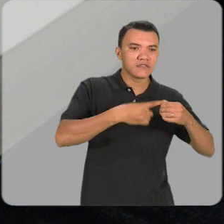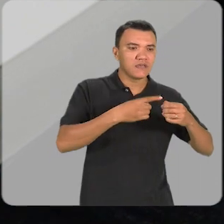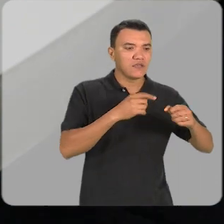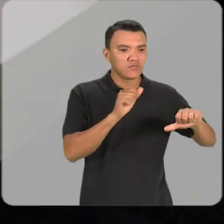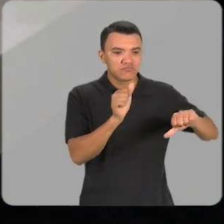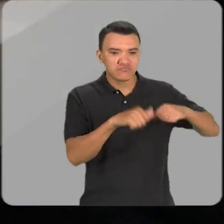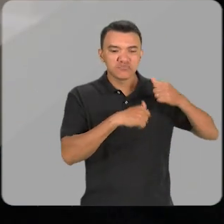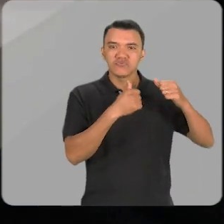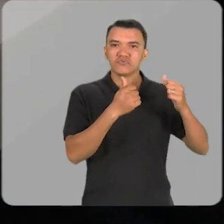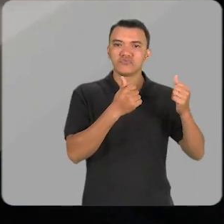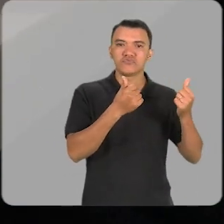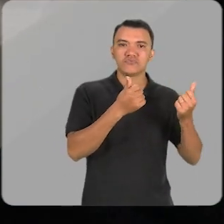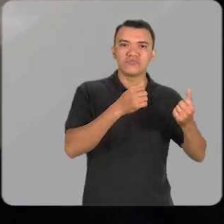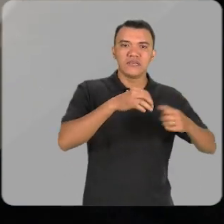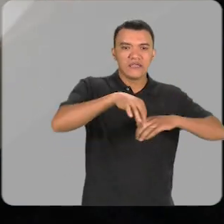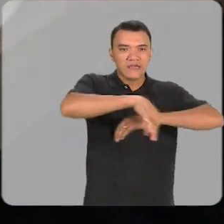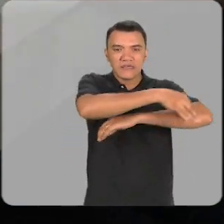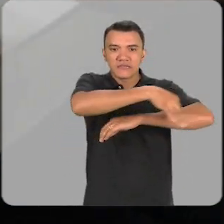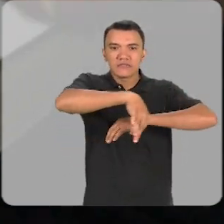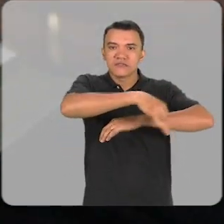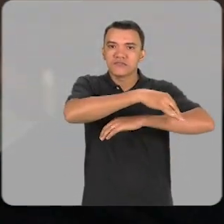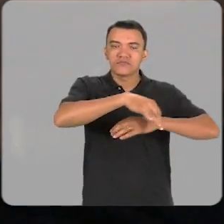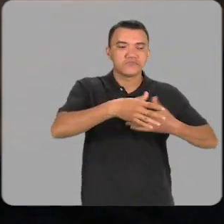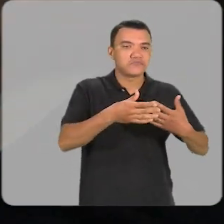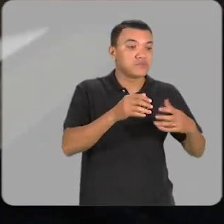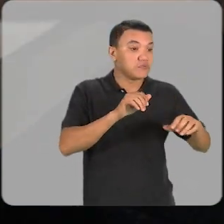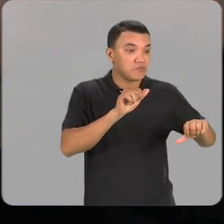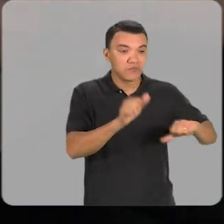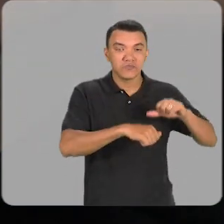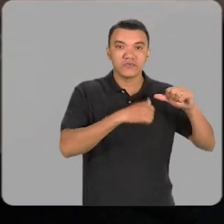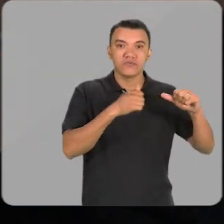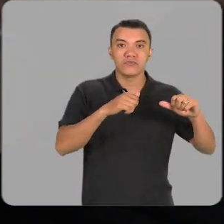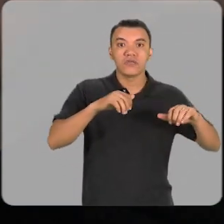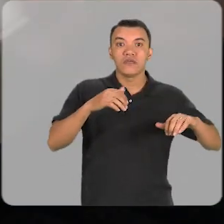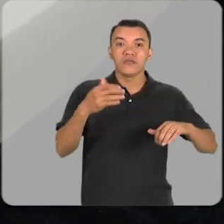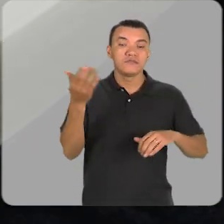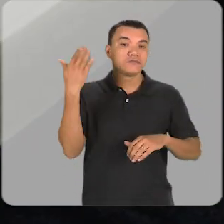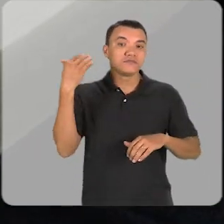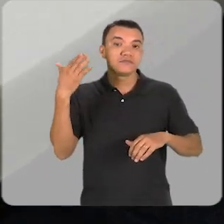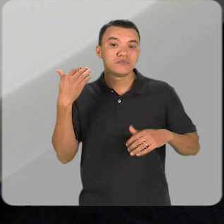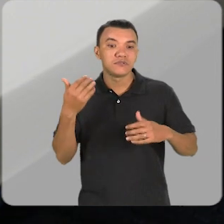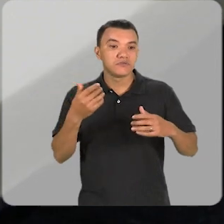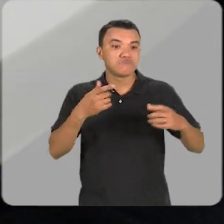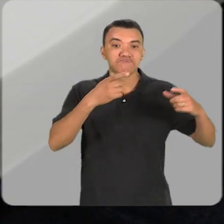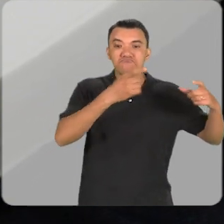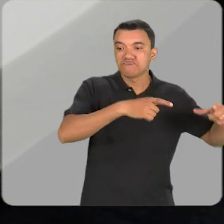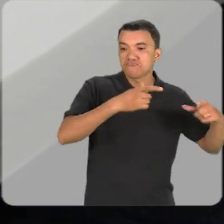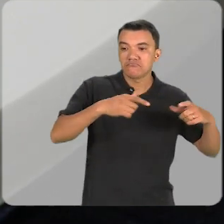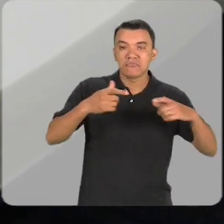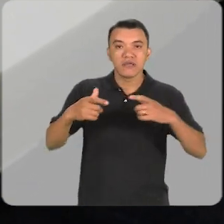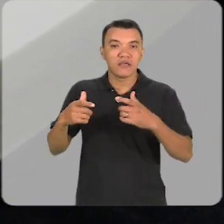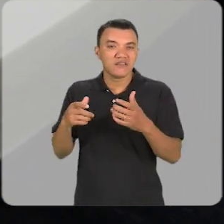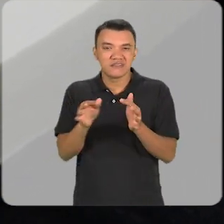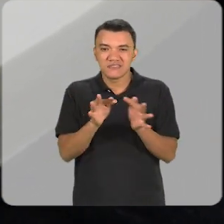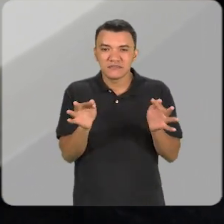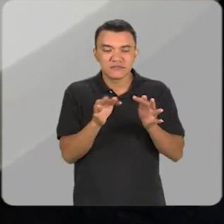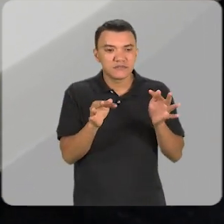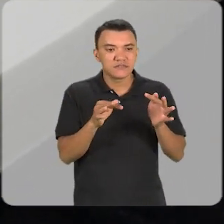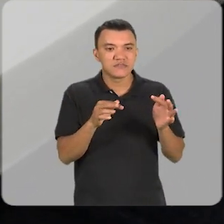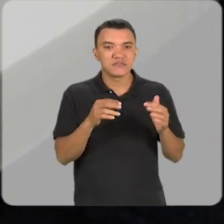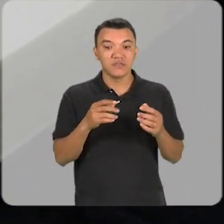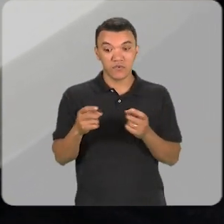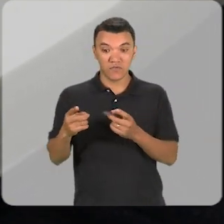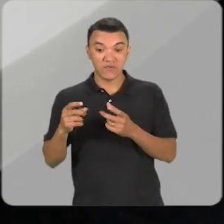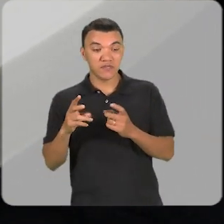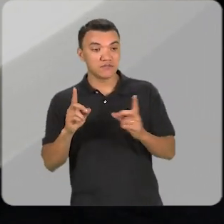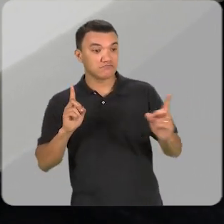né? Antigamente, nos bairros populares, era mais fácil esse contato, era mais próximo entre o vendedor e as famílias, né? Que